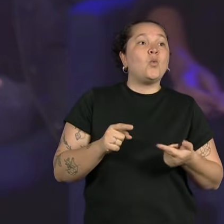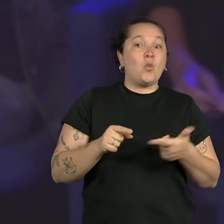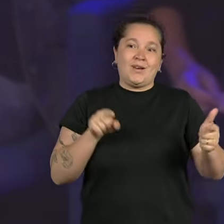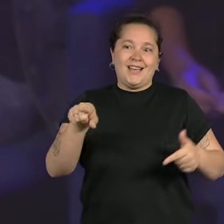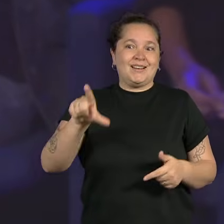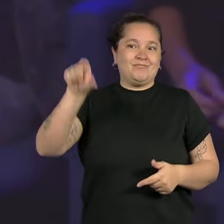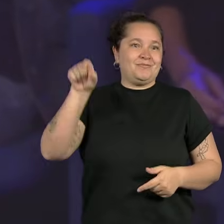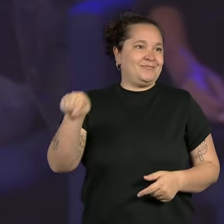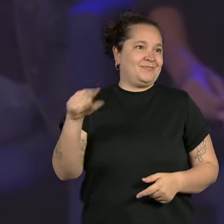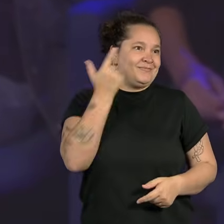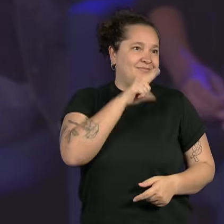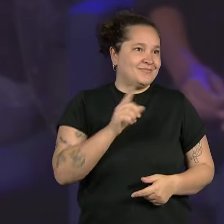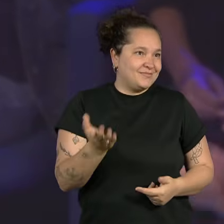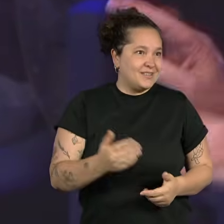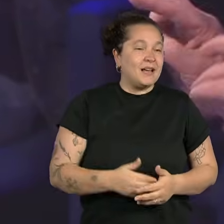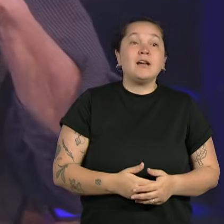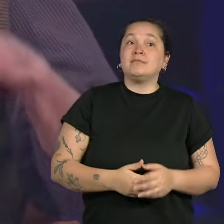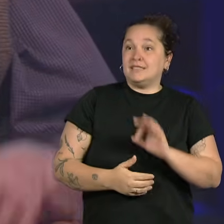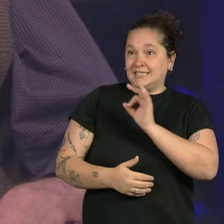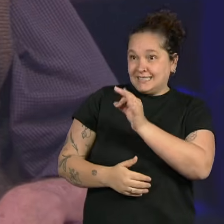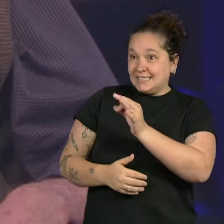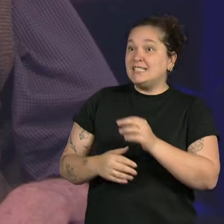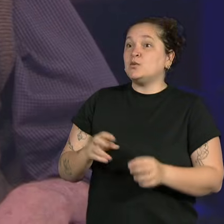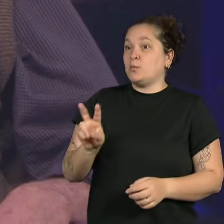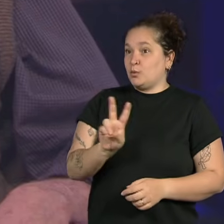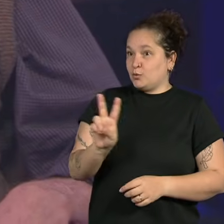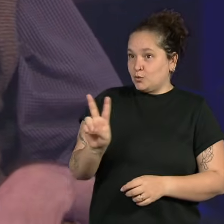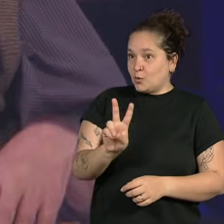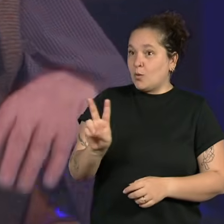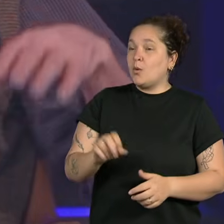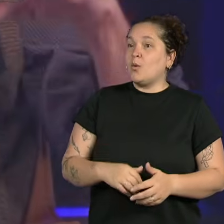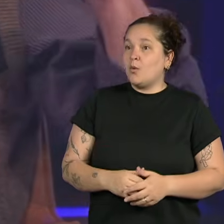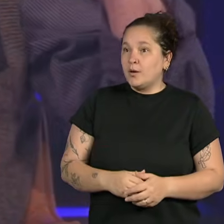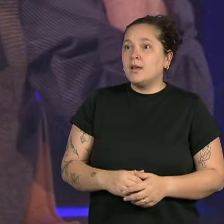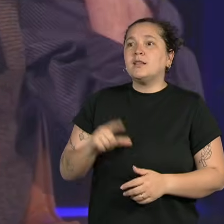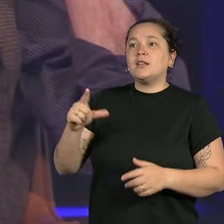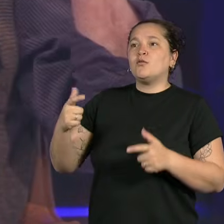Foi o segundo lugar. Foi o segundo lugar. Os dois na